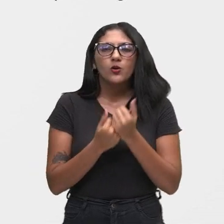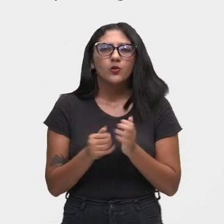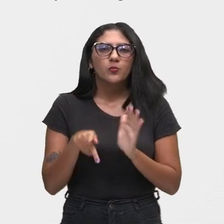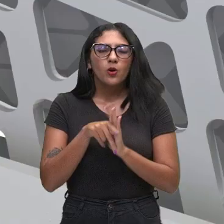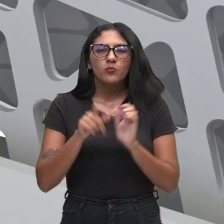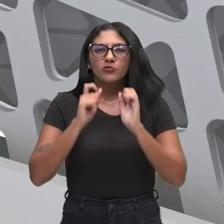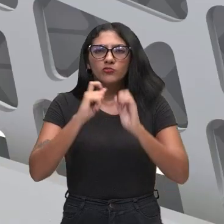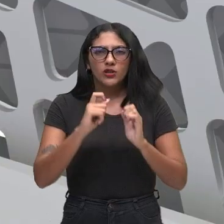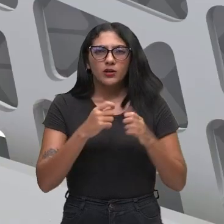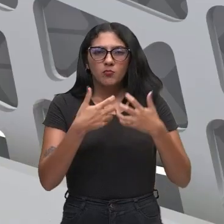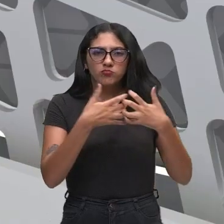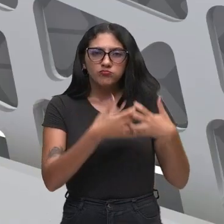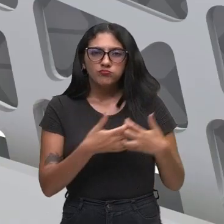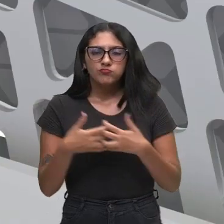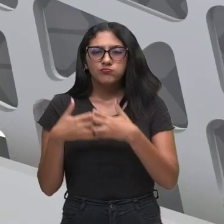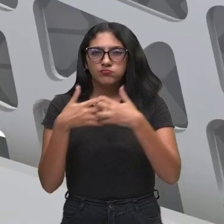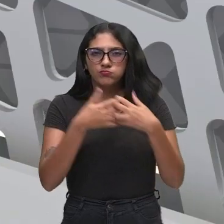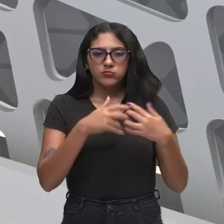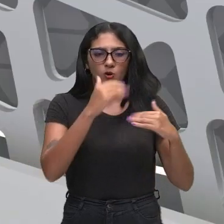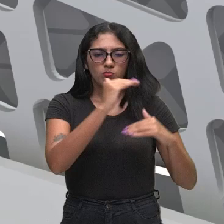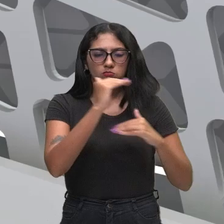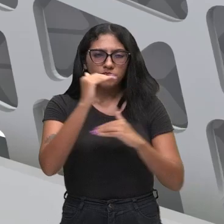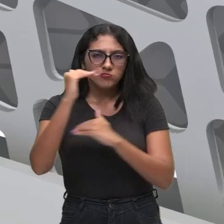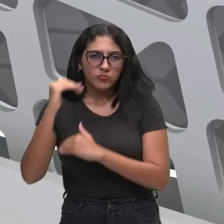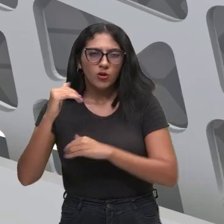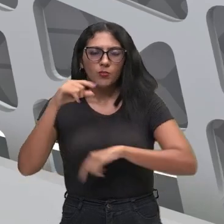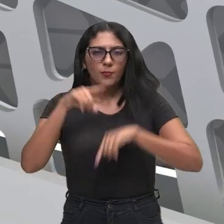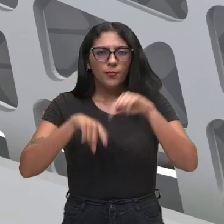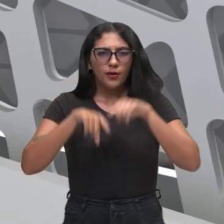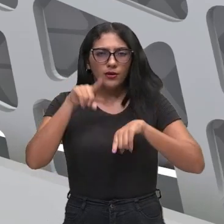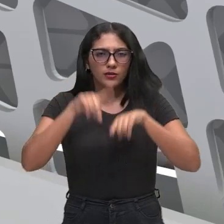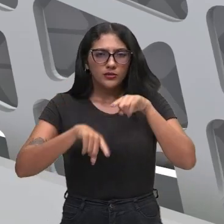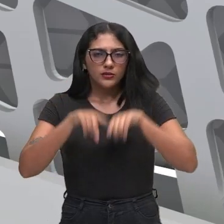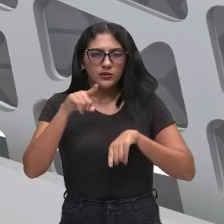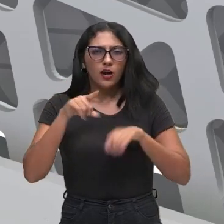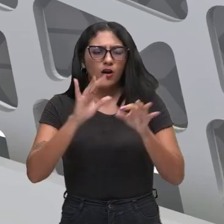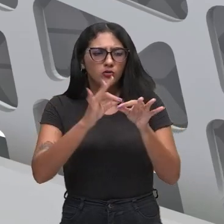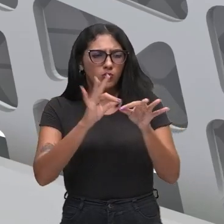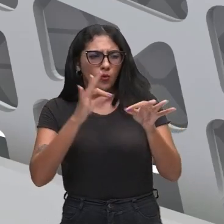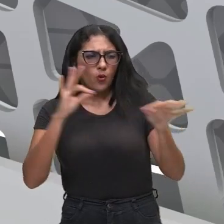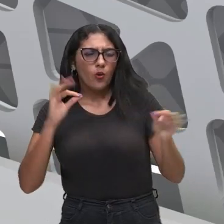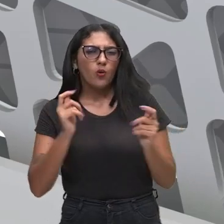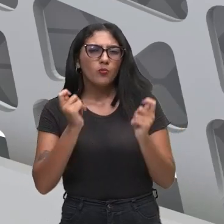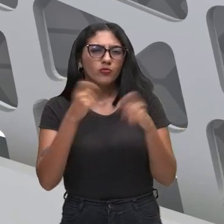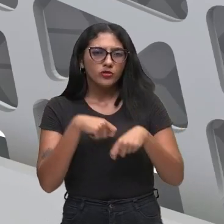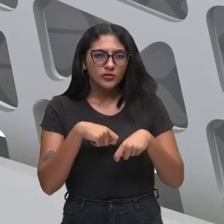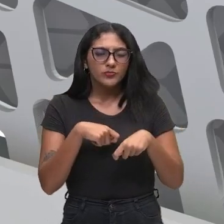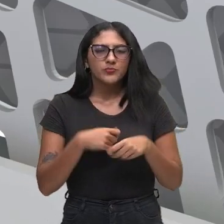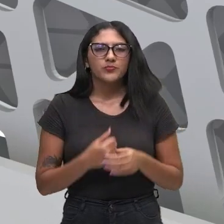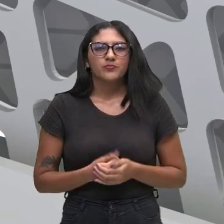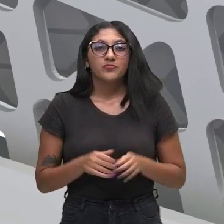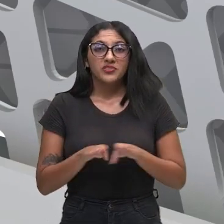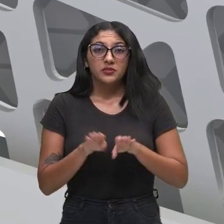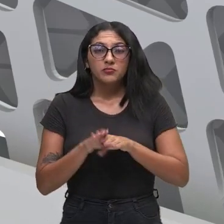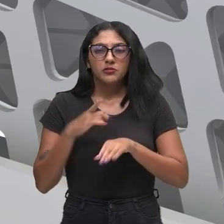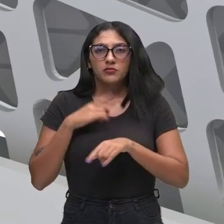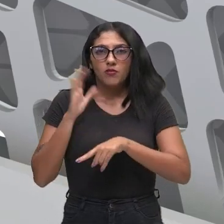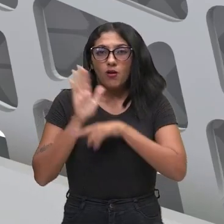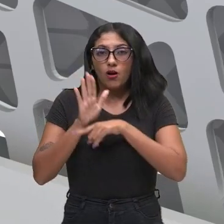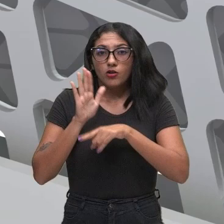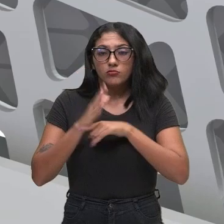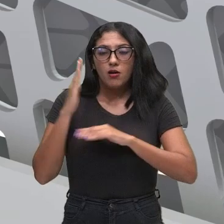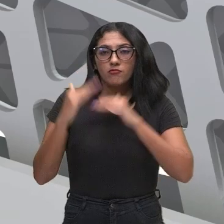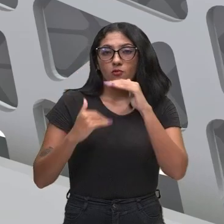transportada, né, a longas distâncias, e essas distâncias ajudaram ao grande avanço